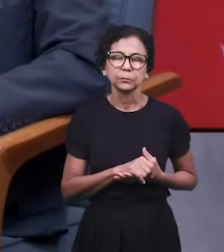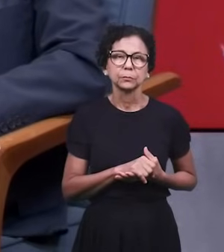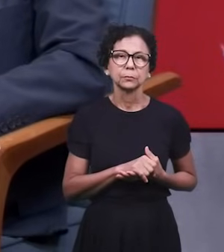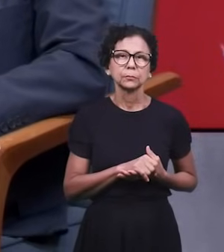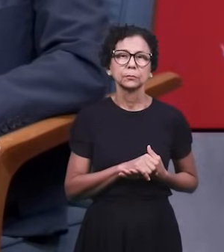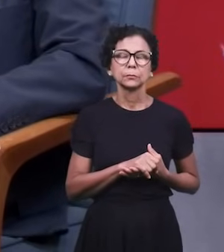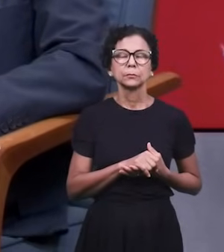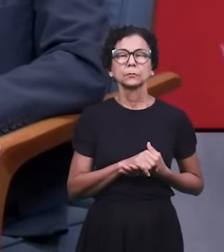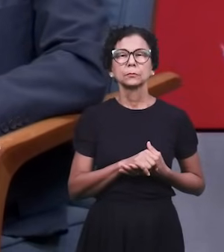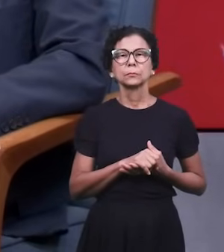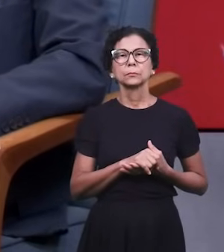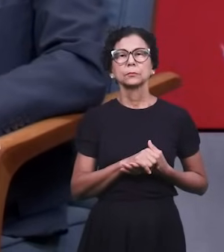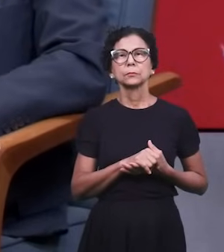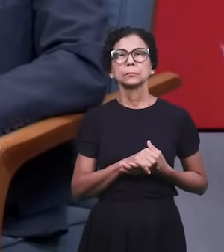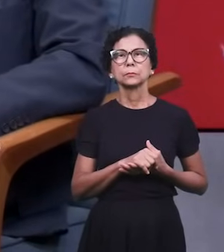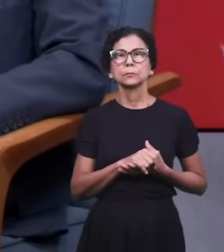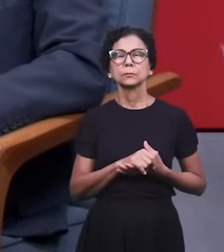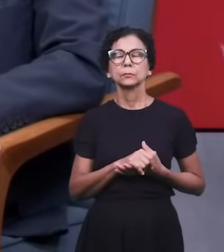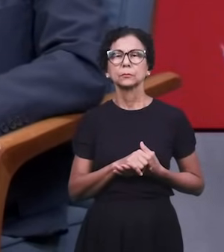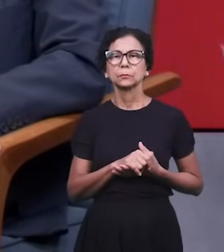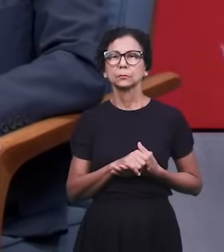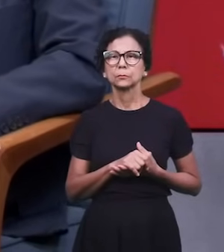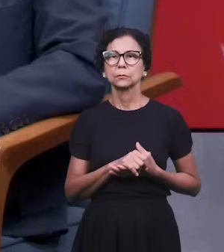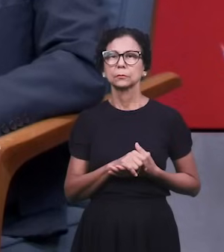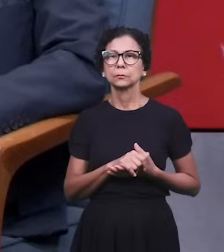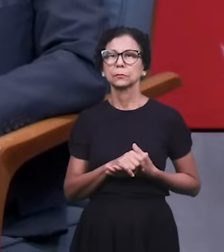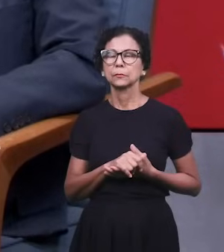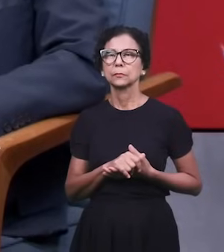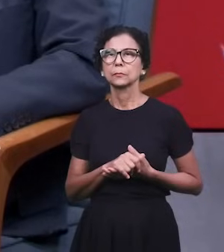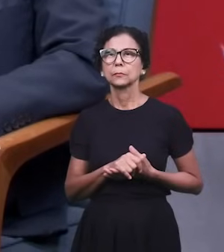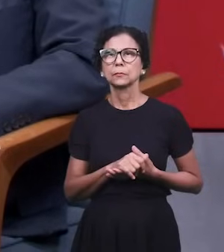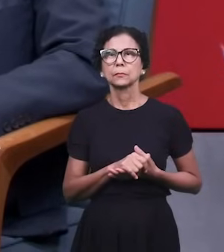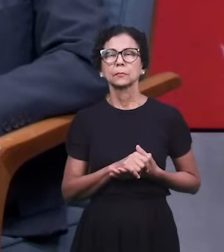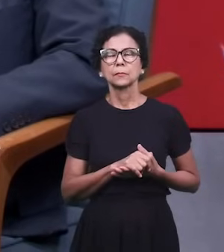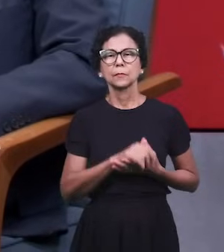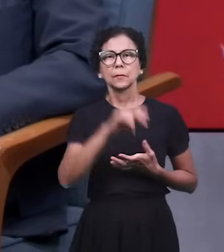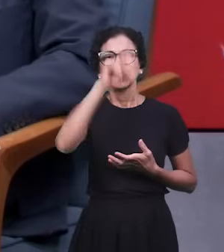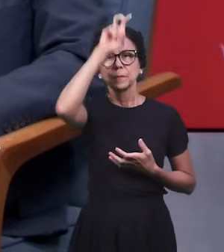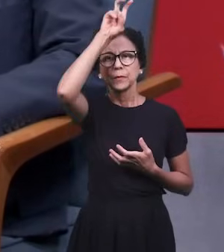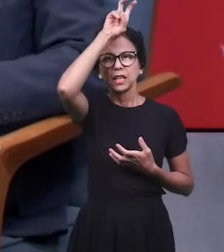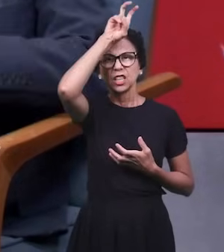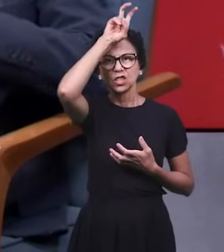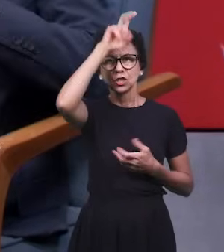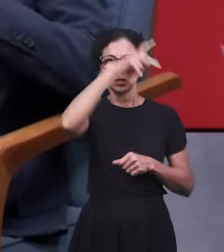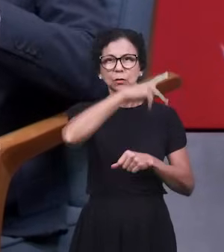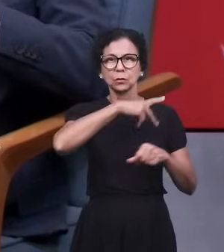a saída de Israel e a marcha de Israel